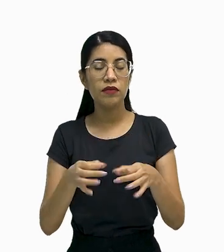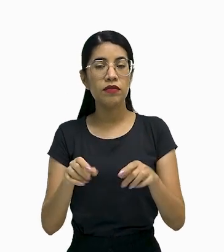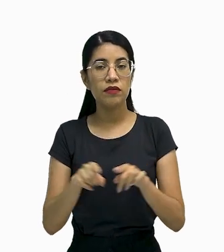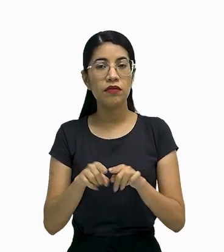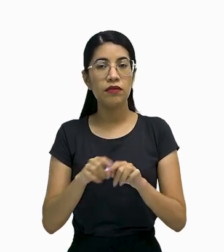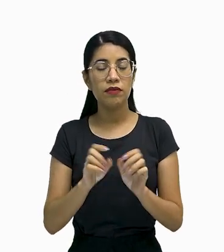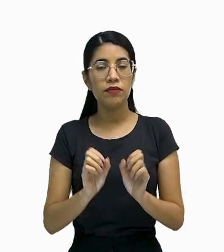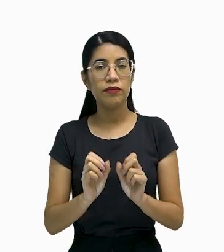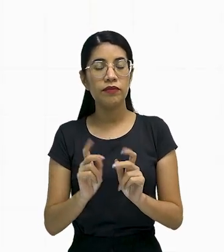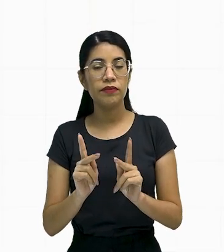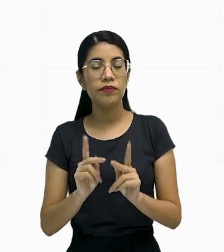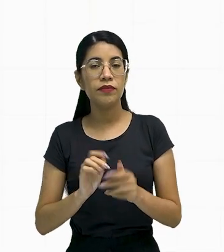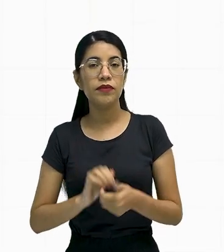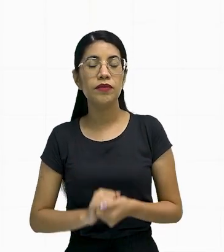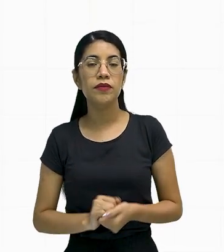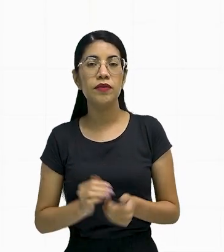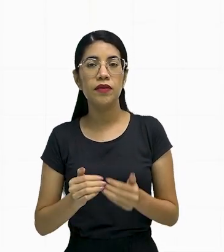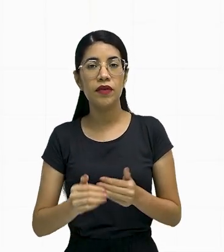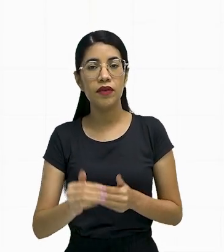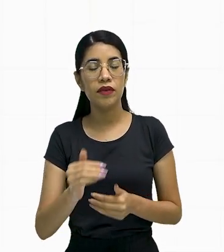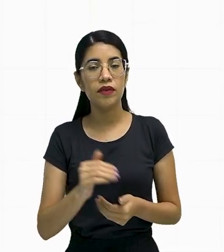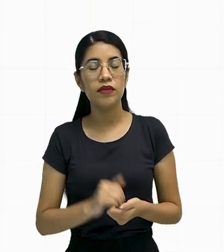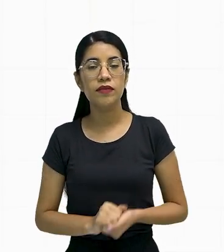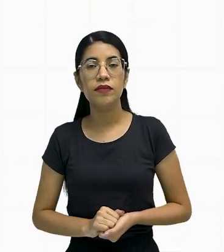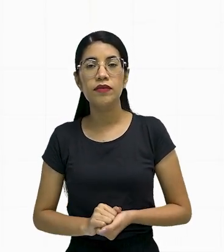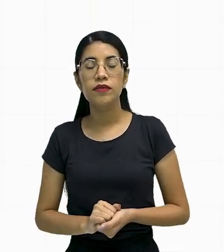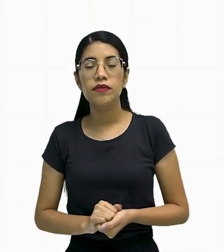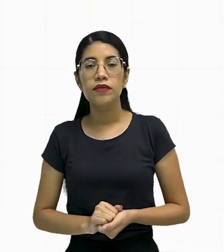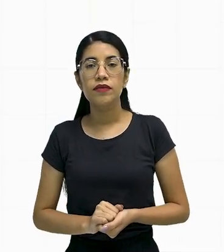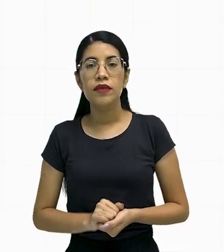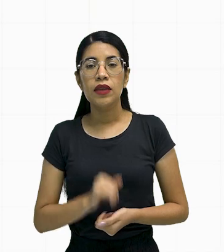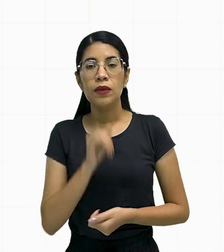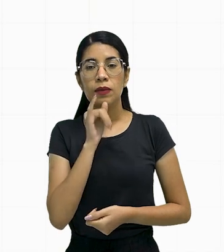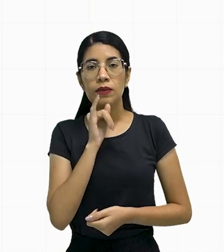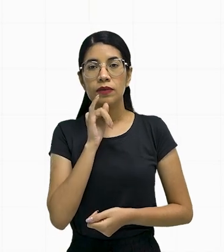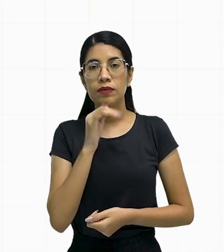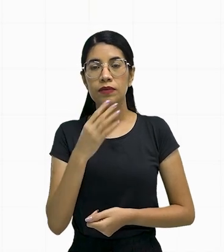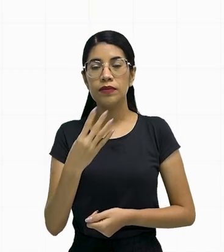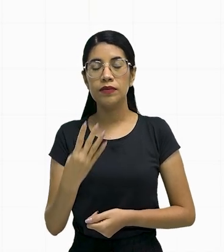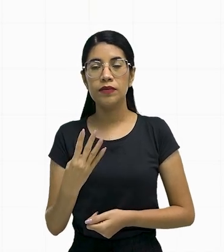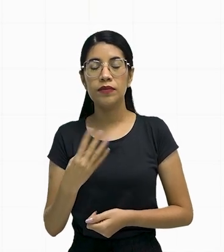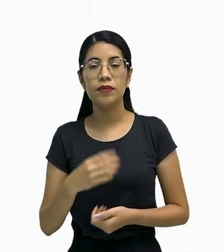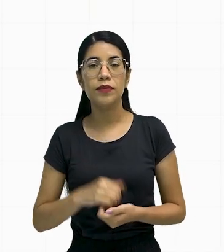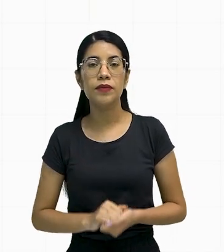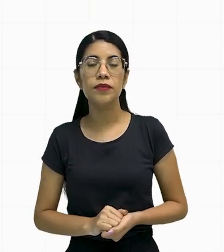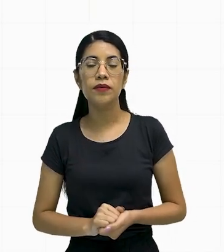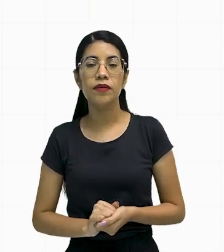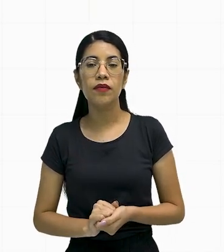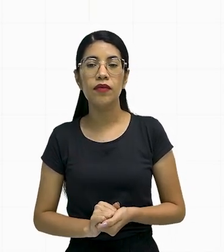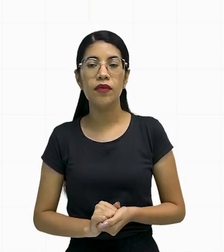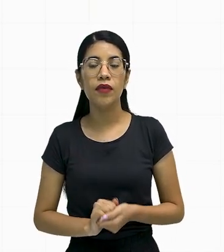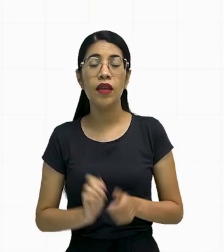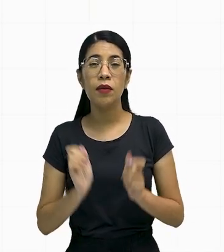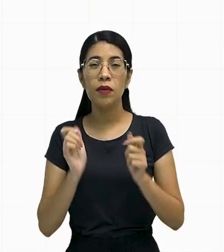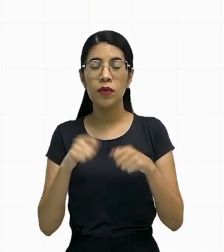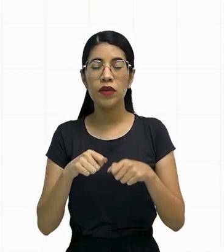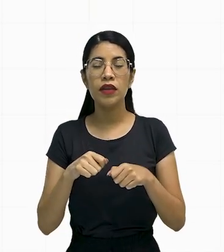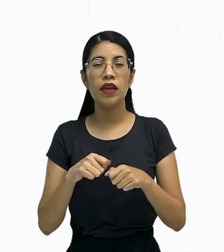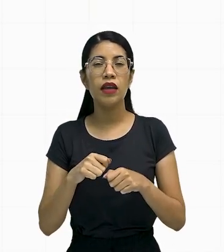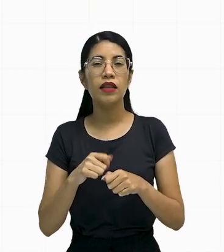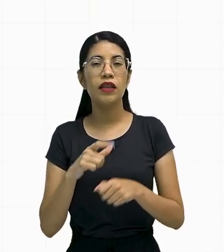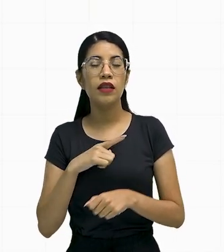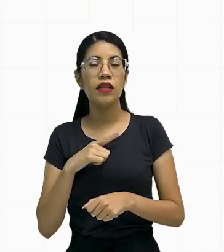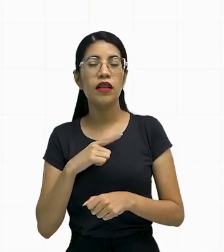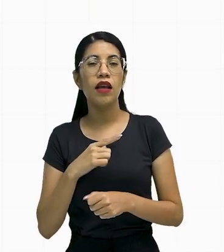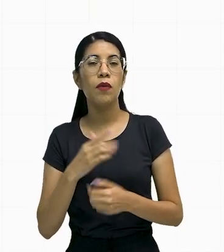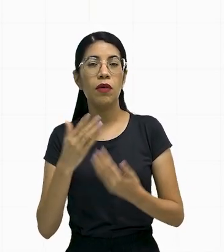Beleza? Vamos seguir em frente, então. Exemplo 4. Para realizar o teste físico em